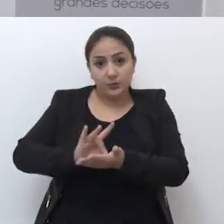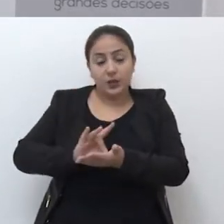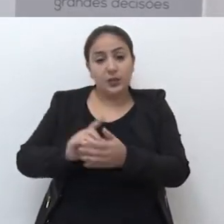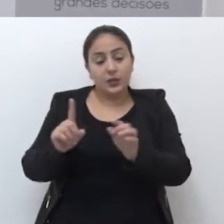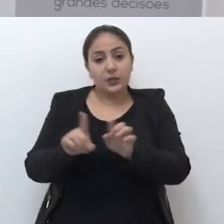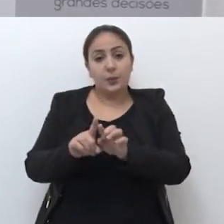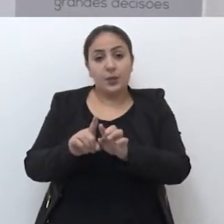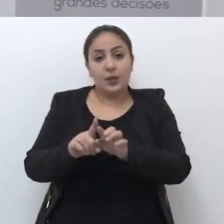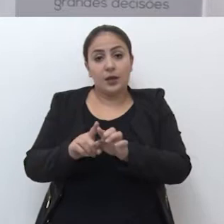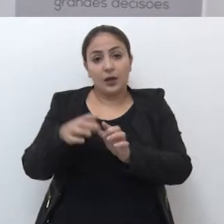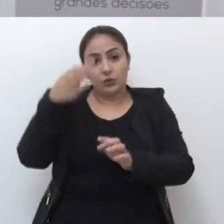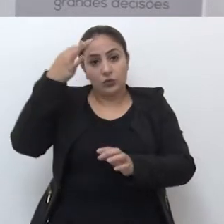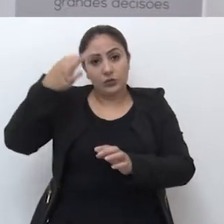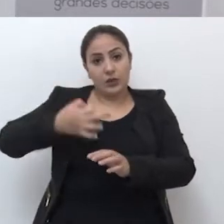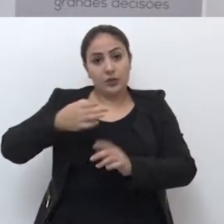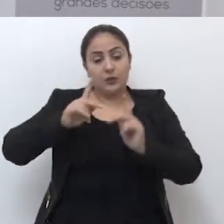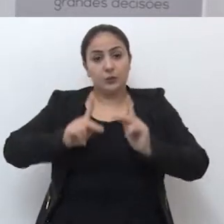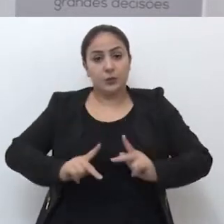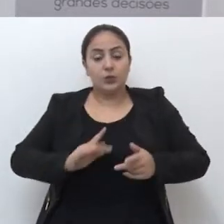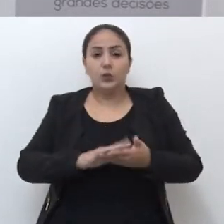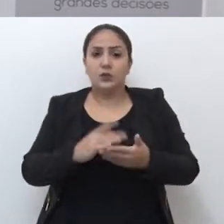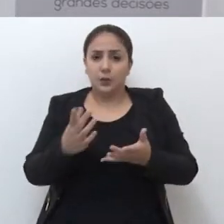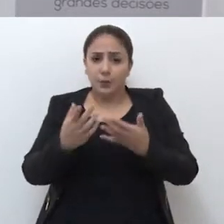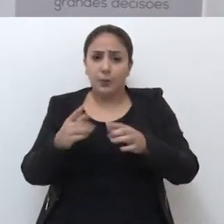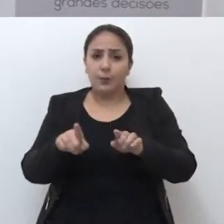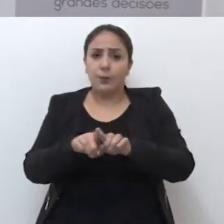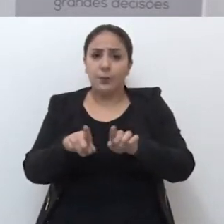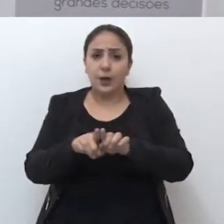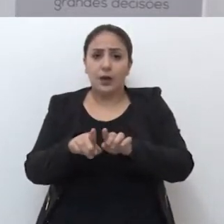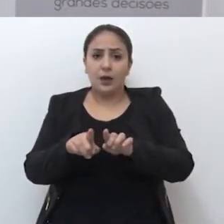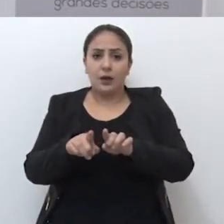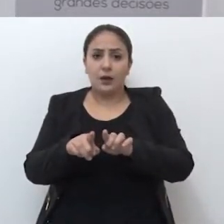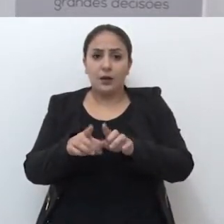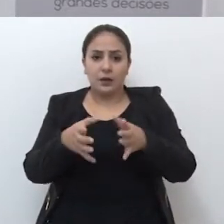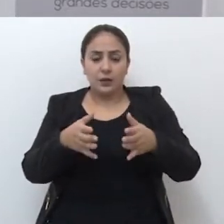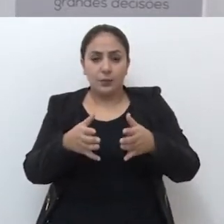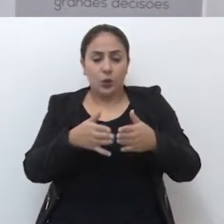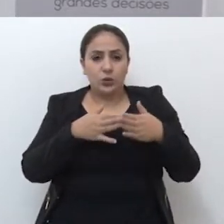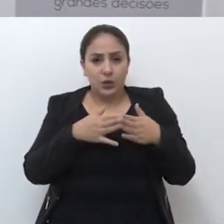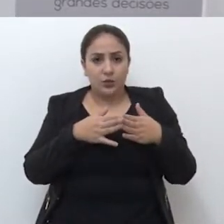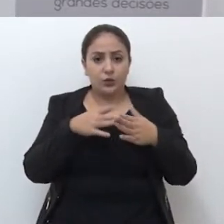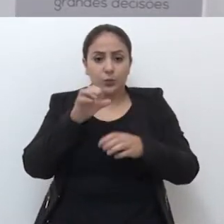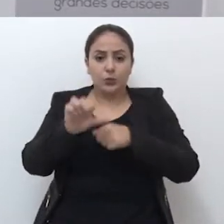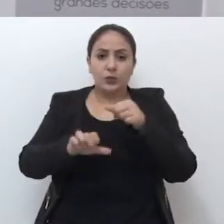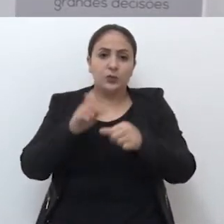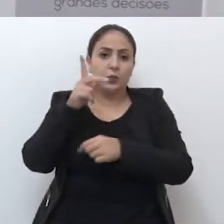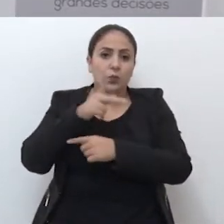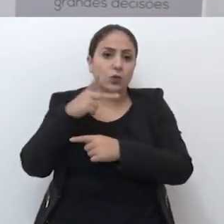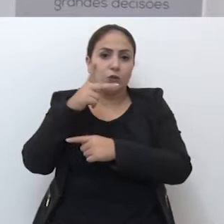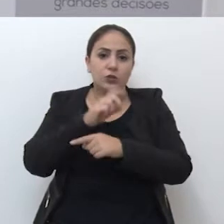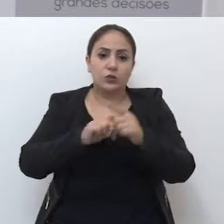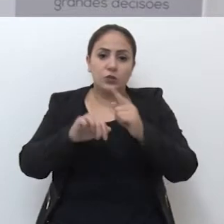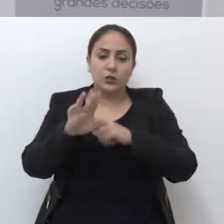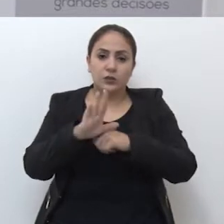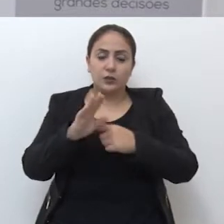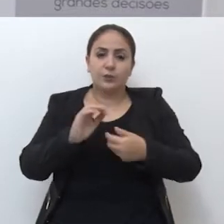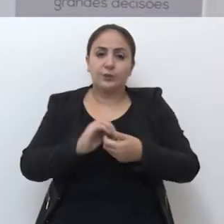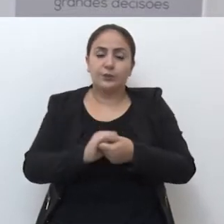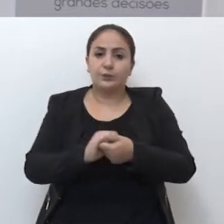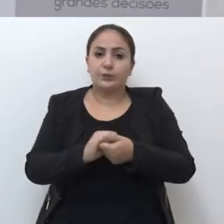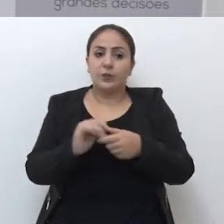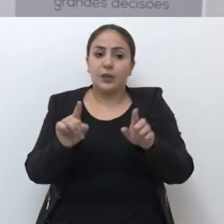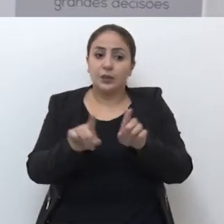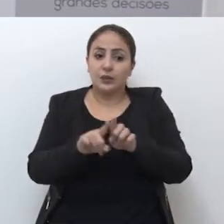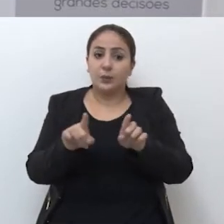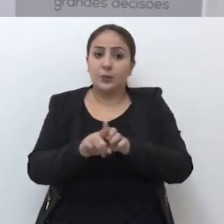das pessoas e, consequentemente, defende mudanças políticas, econômicas, sociais, desde que sejam feitas com prudência. Nesse